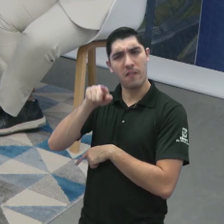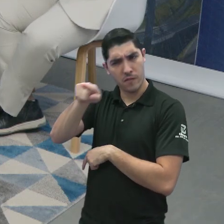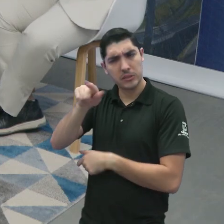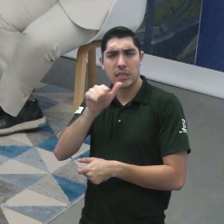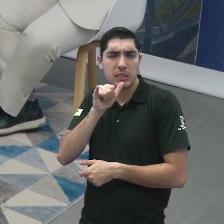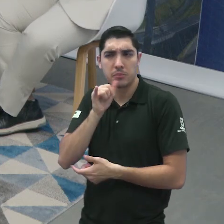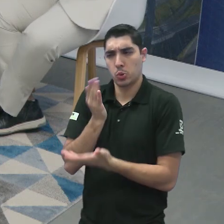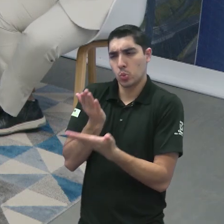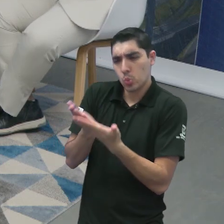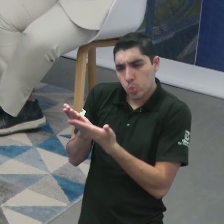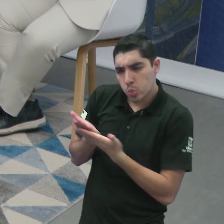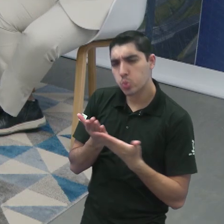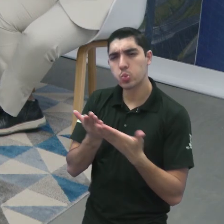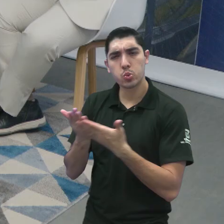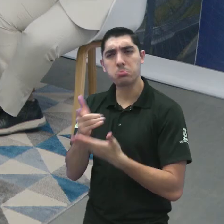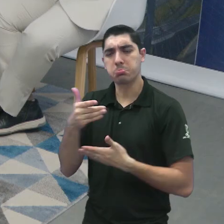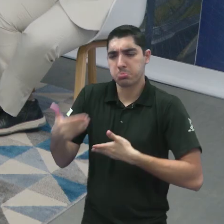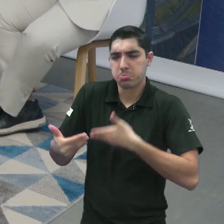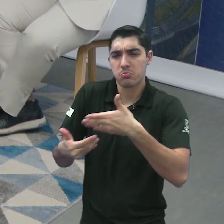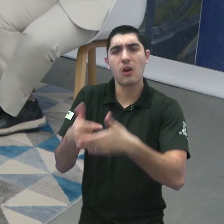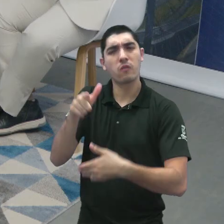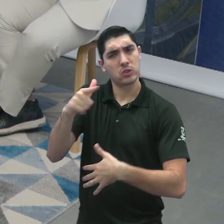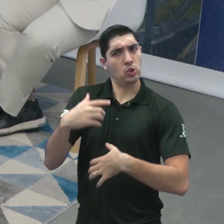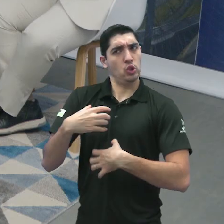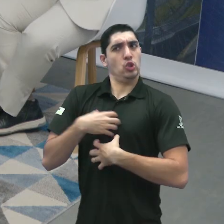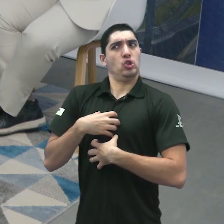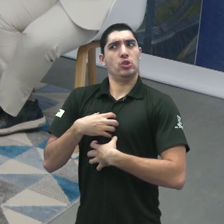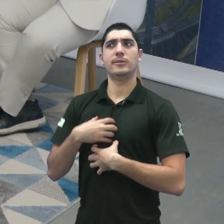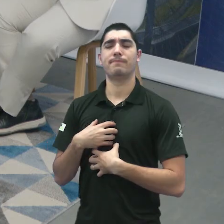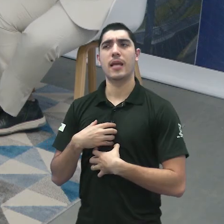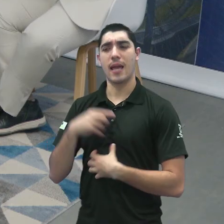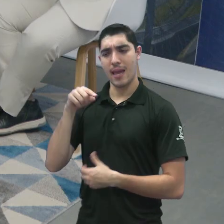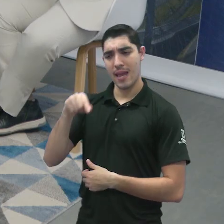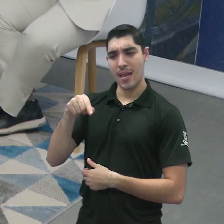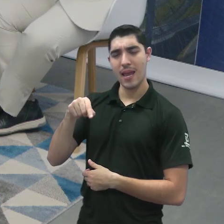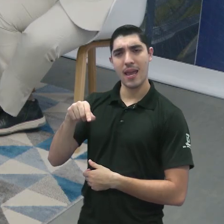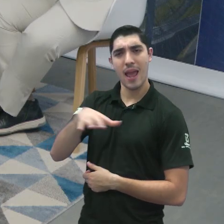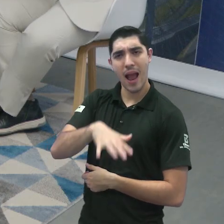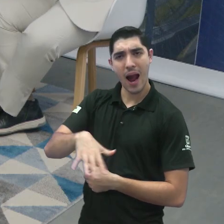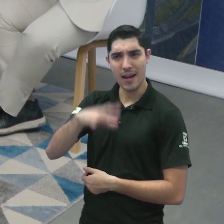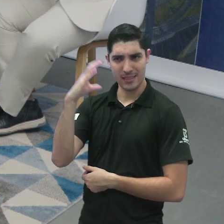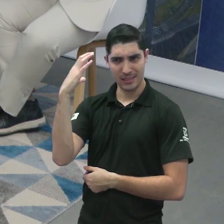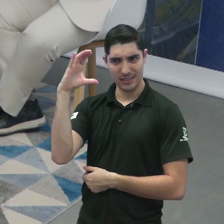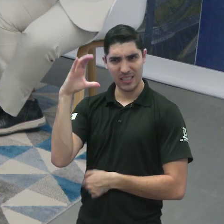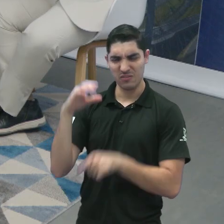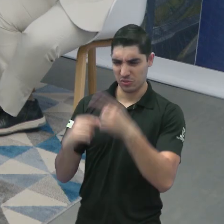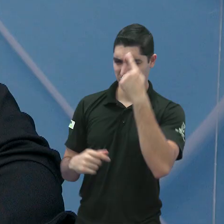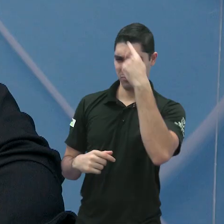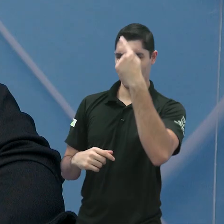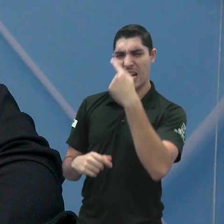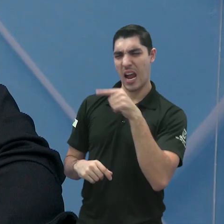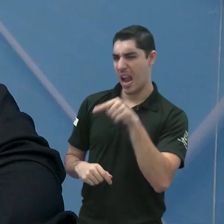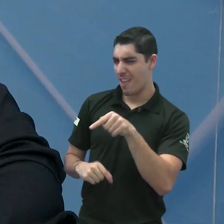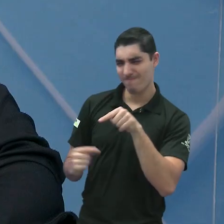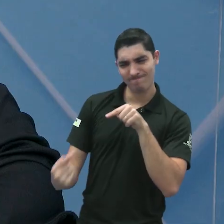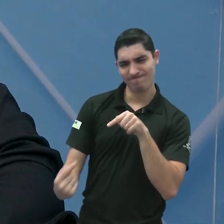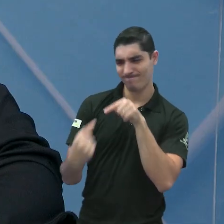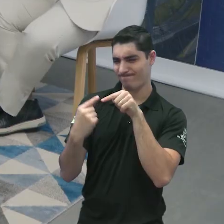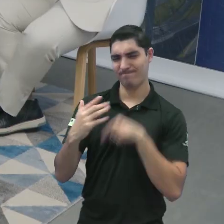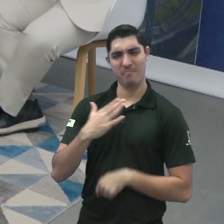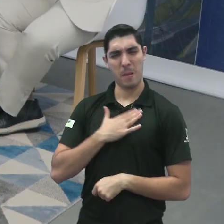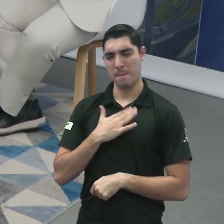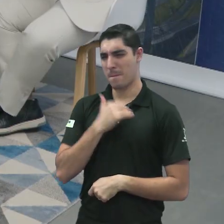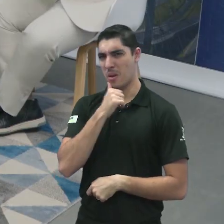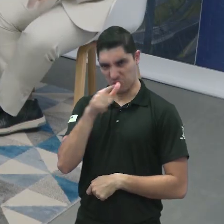se aprimorando, você sentiu que a ciência não era lugar para você? Você teve essa resistência em